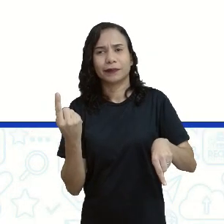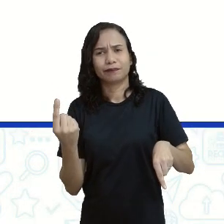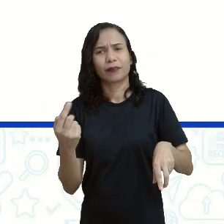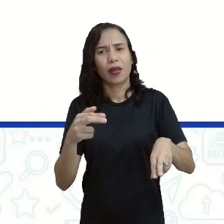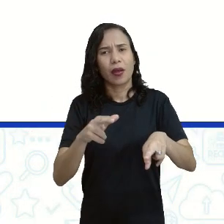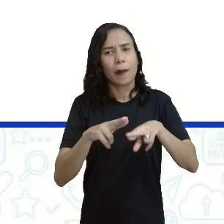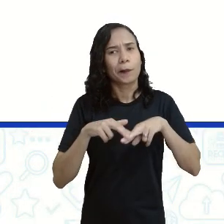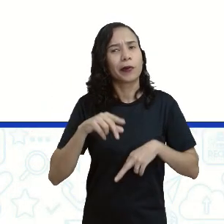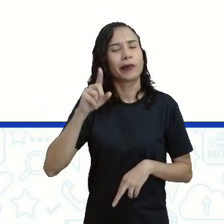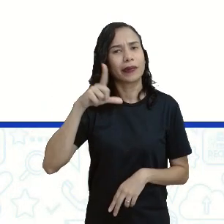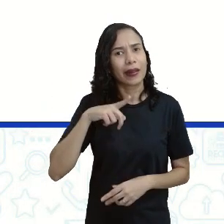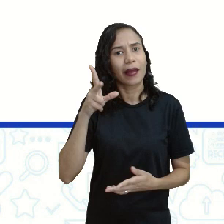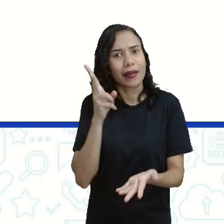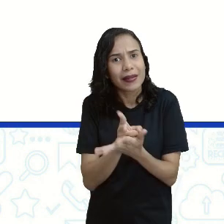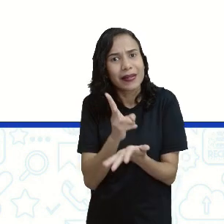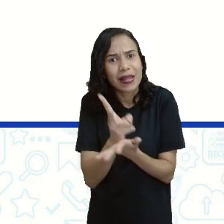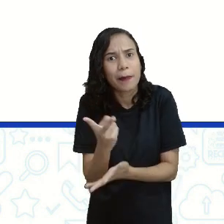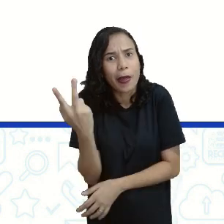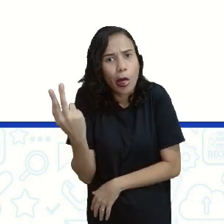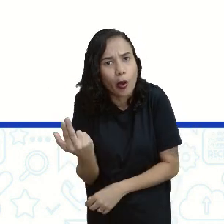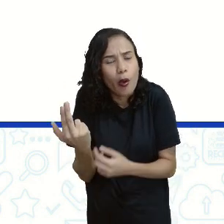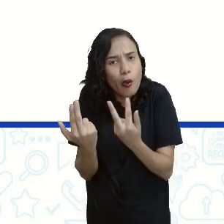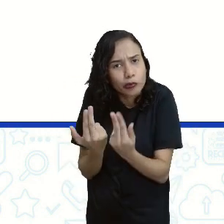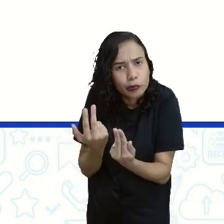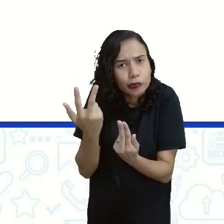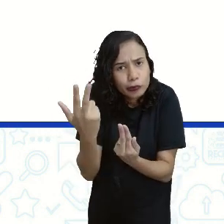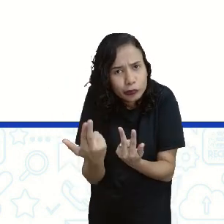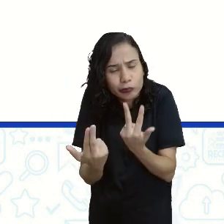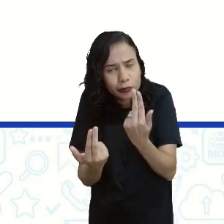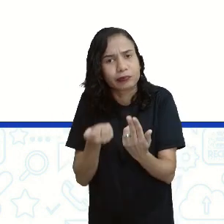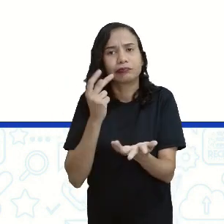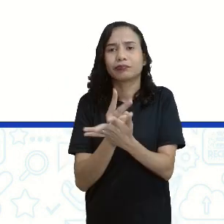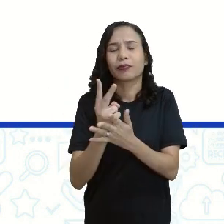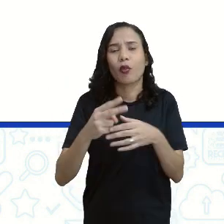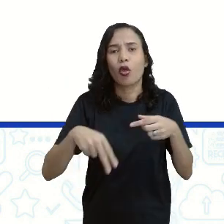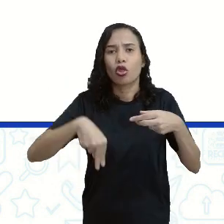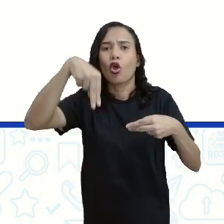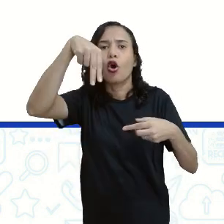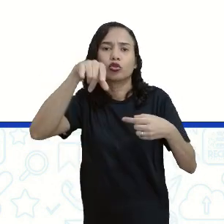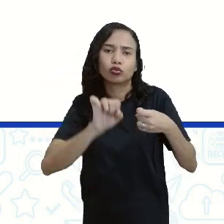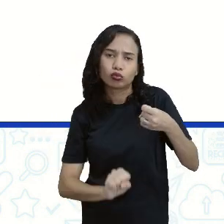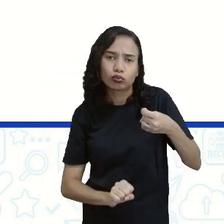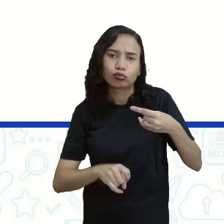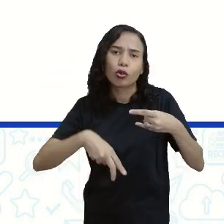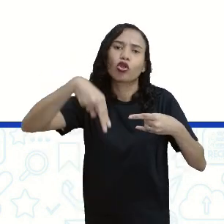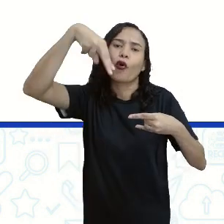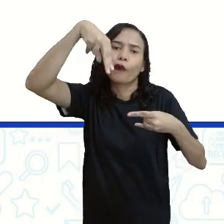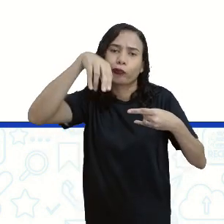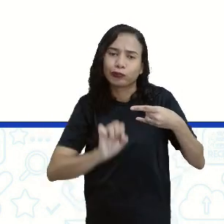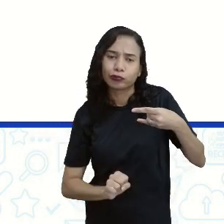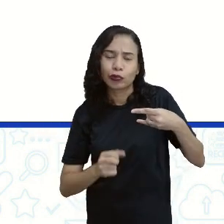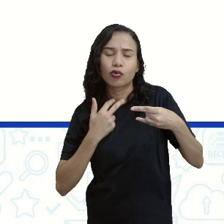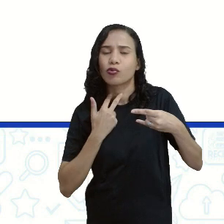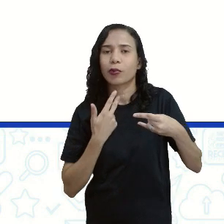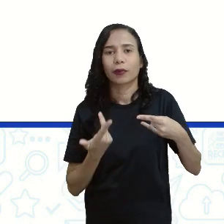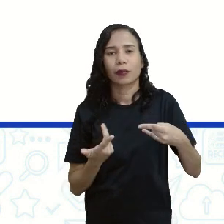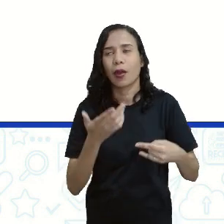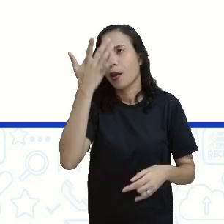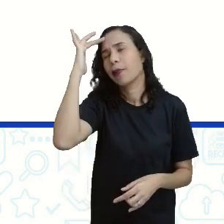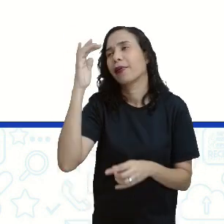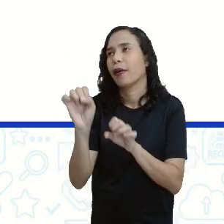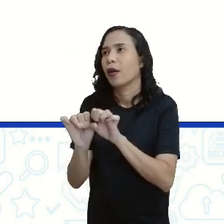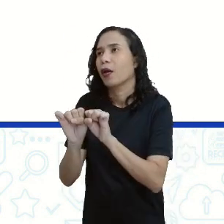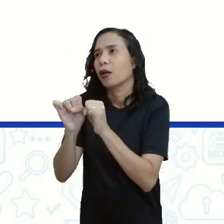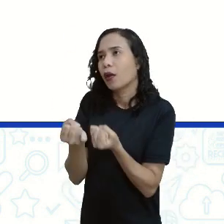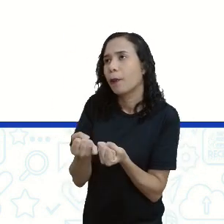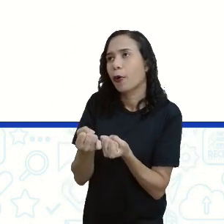os polos existem sempre em pares, como a gente está falando aqui, polo norte, polo sul. É impossível separar os polos dos ímãs. Então não interessa se